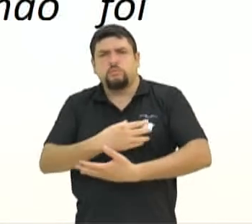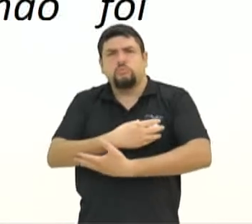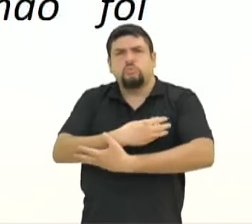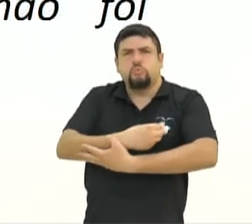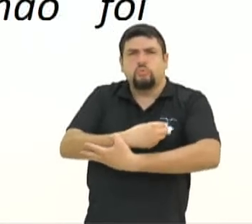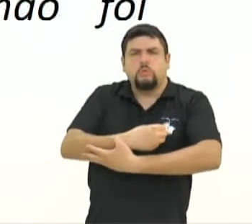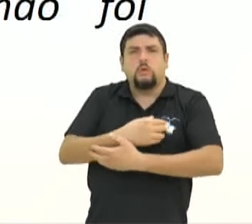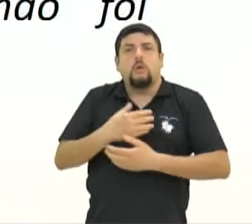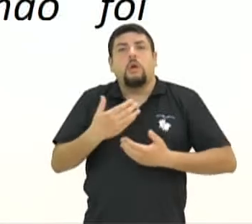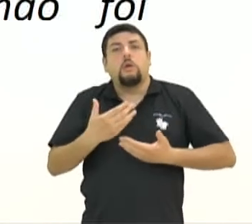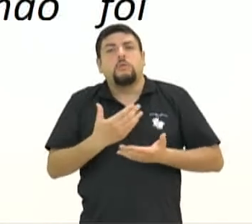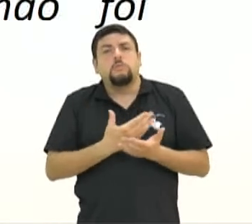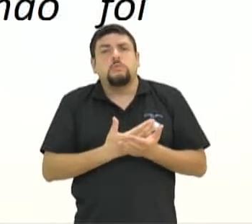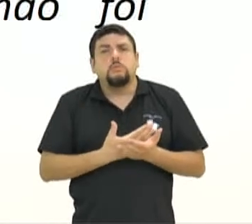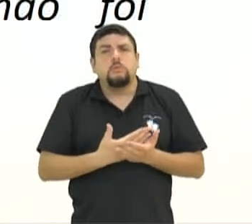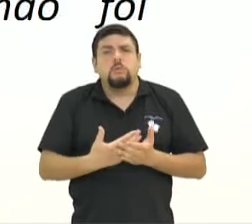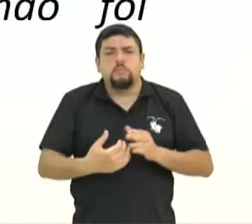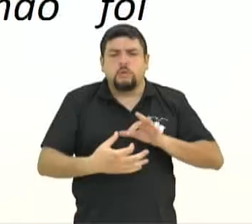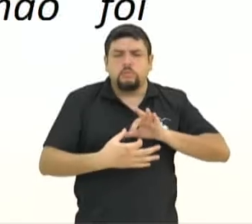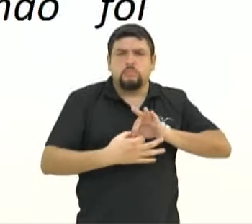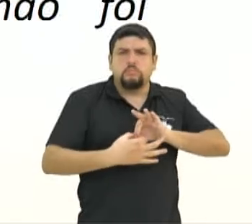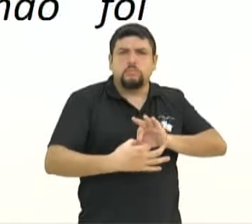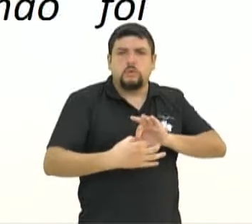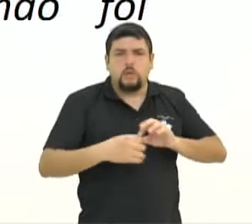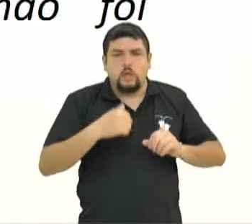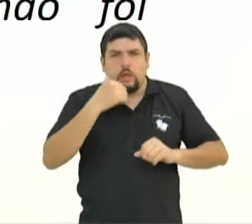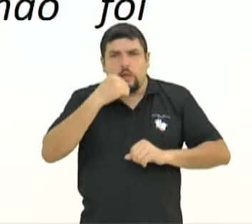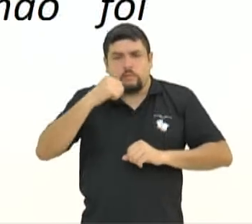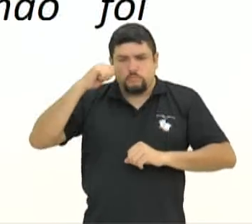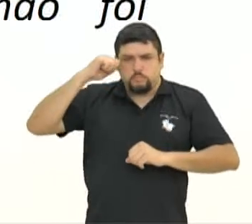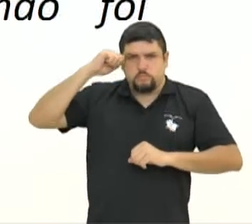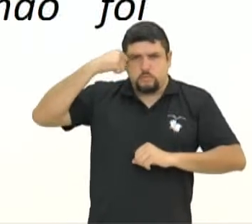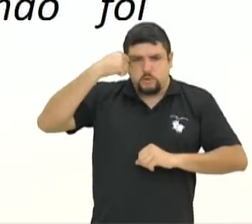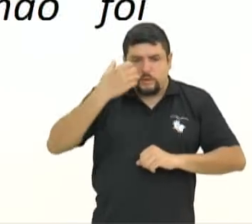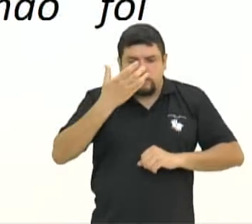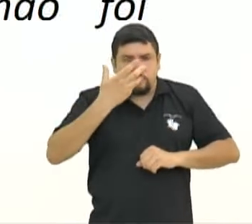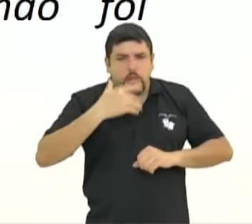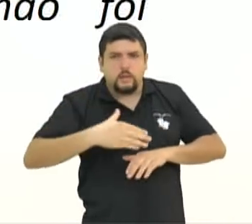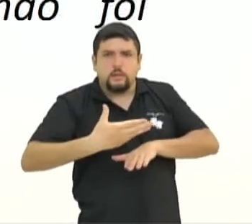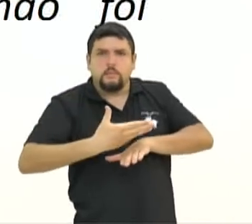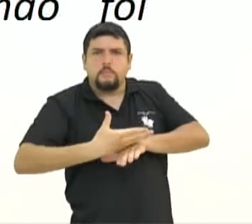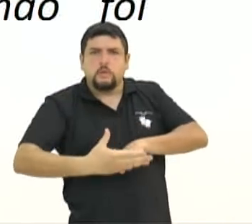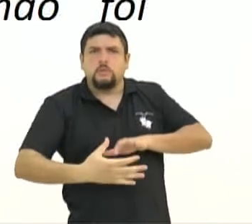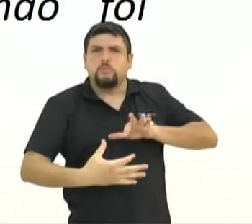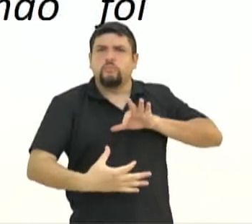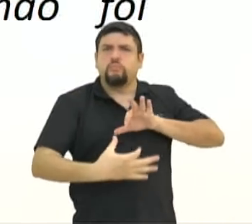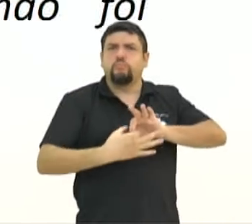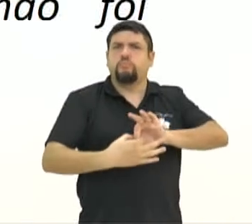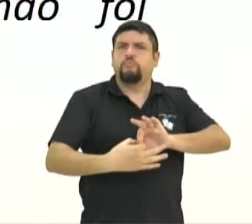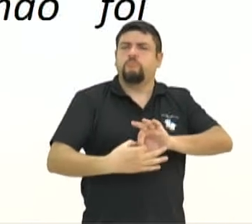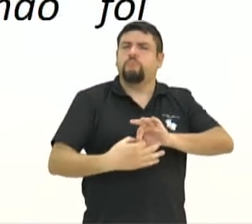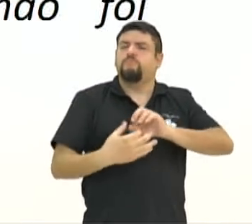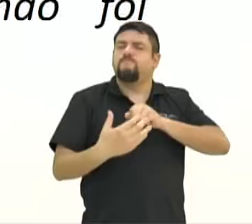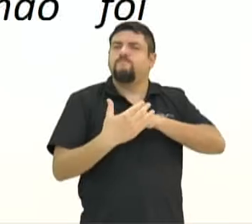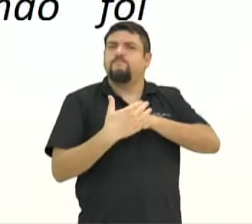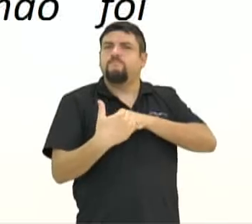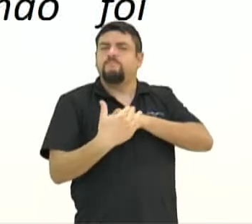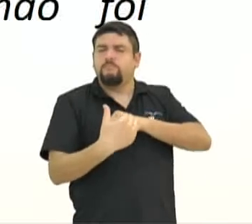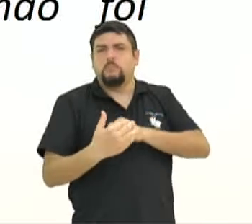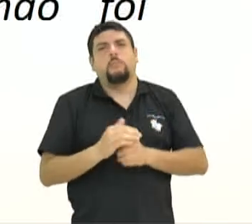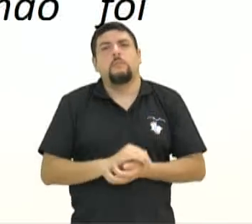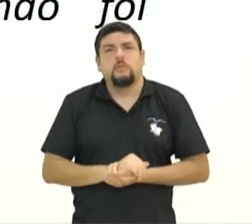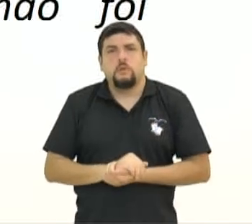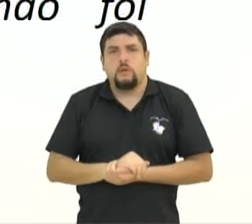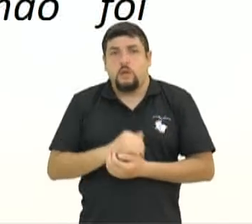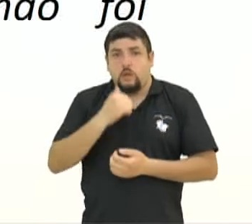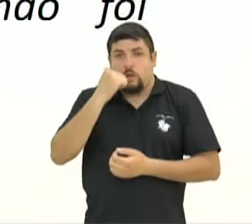vínculos e laços afetivos entre a escrava e a criança branca. Como eu disse a vocês, né, a partir do momento em que a